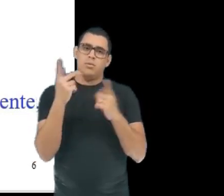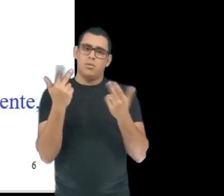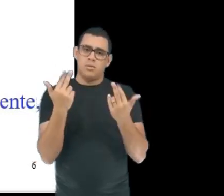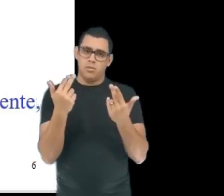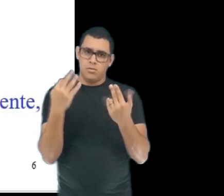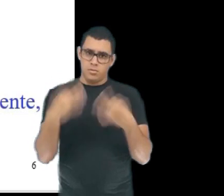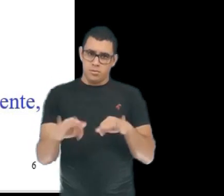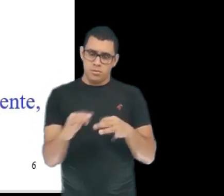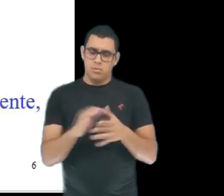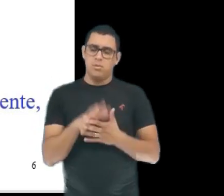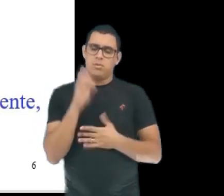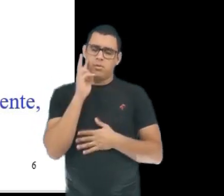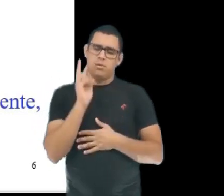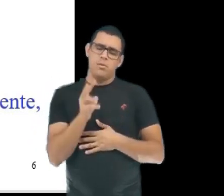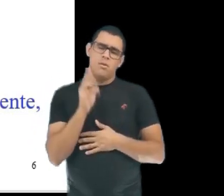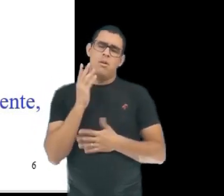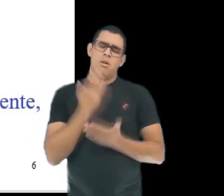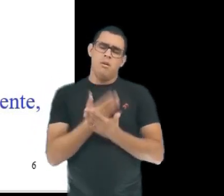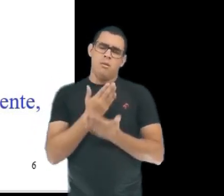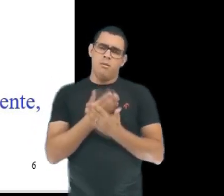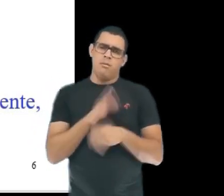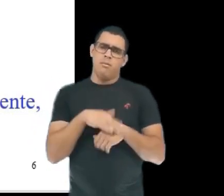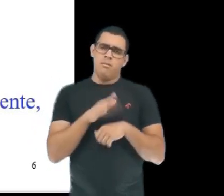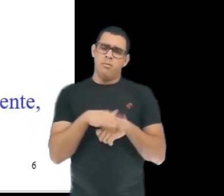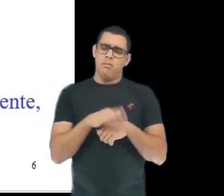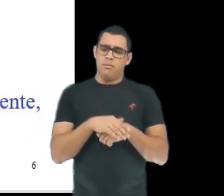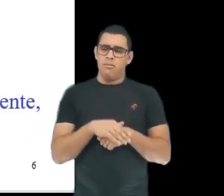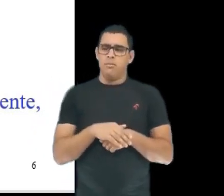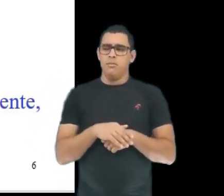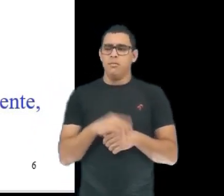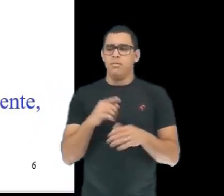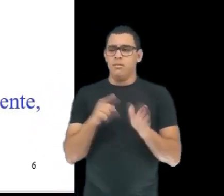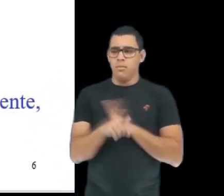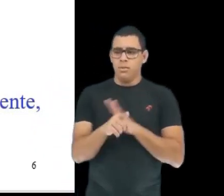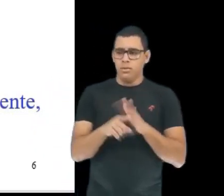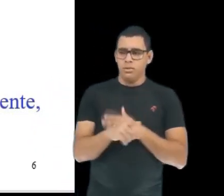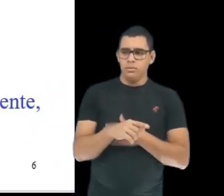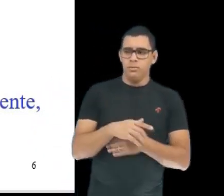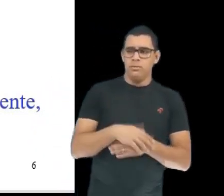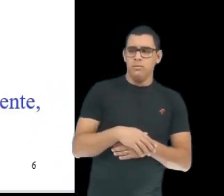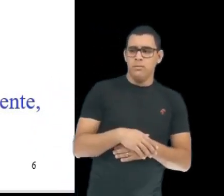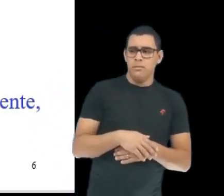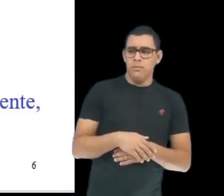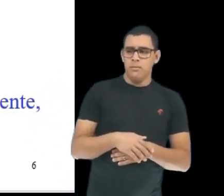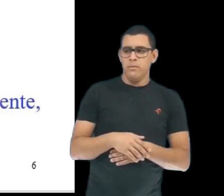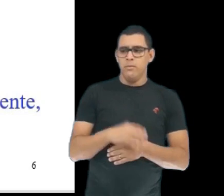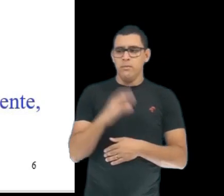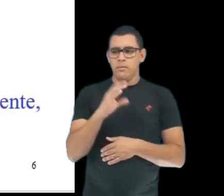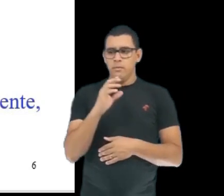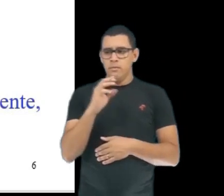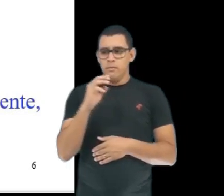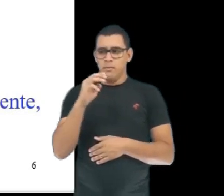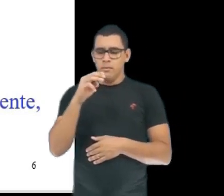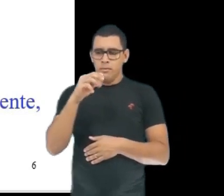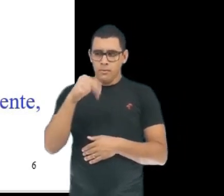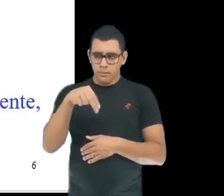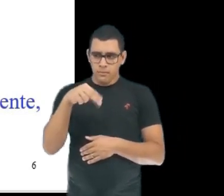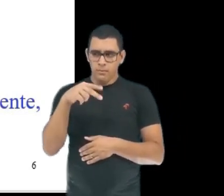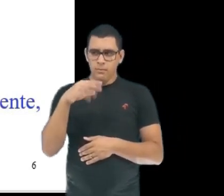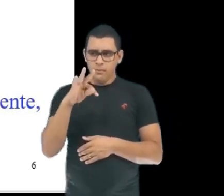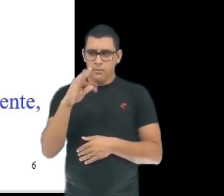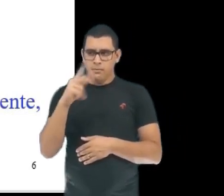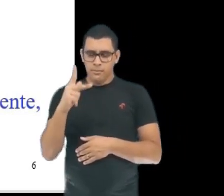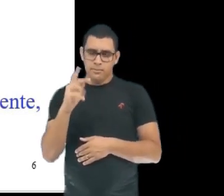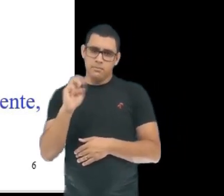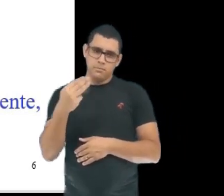são condições normais de temperatura? Geralmente a gente vai ver nas questões CNTP